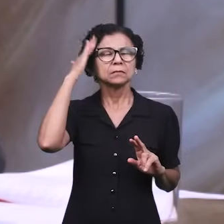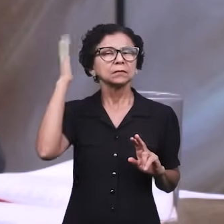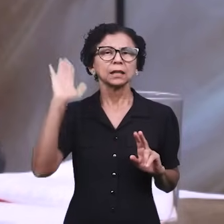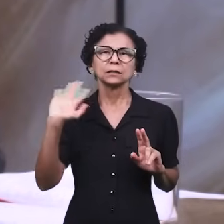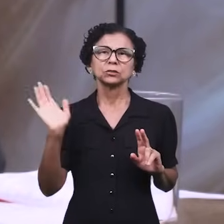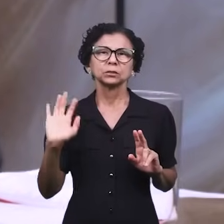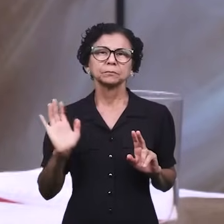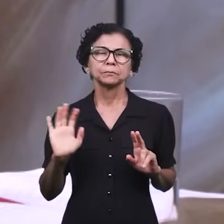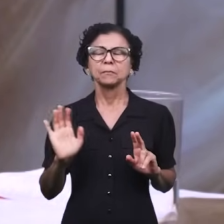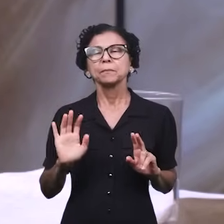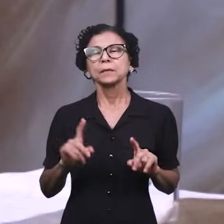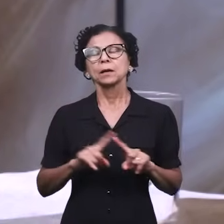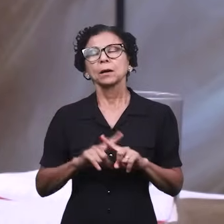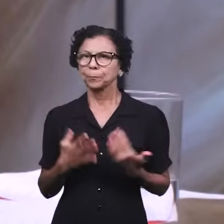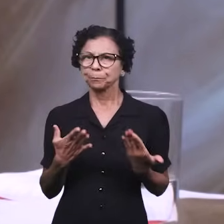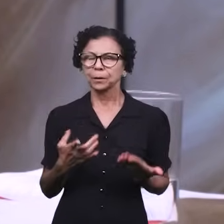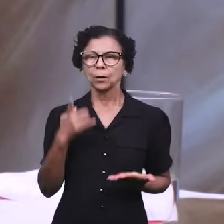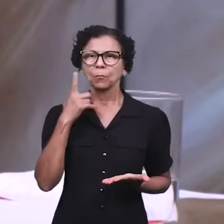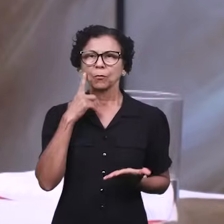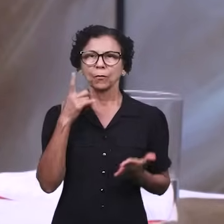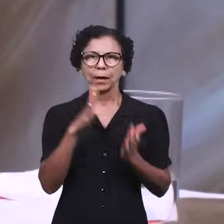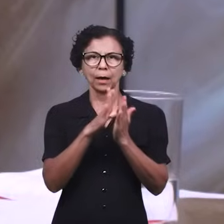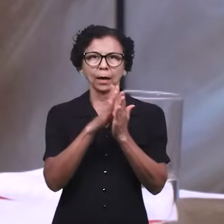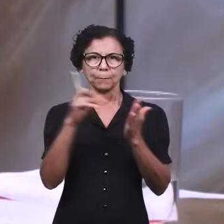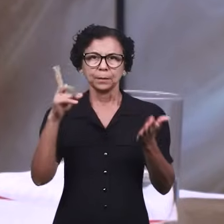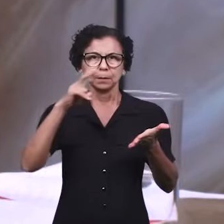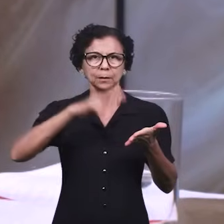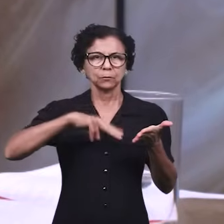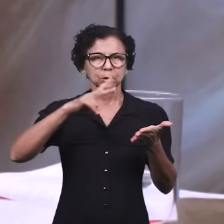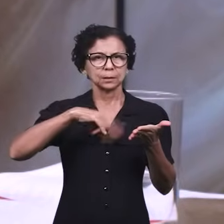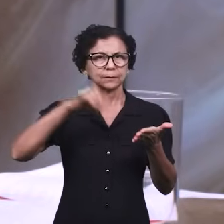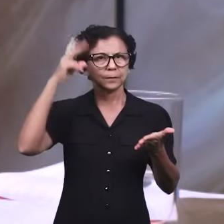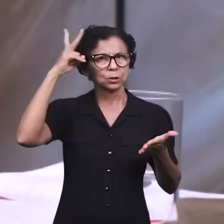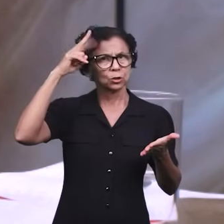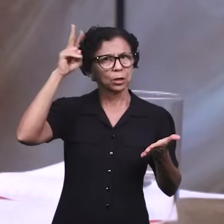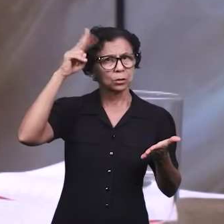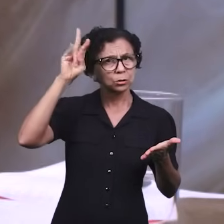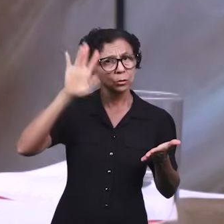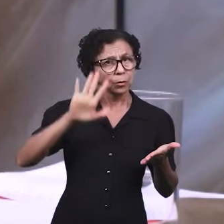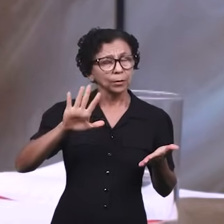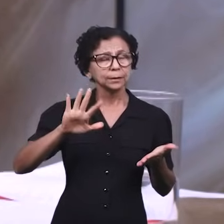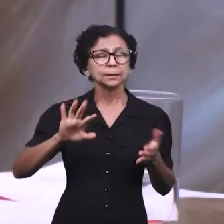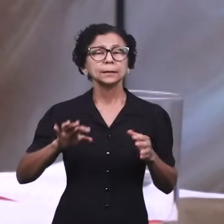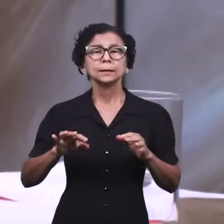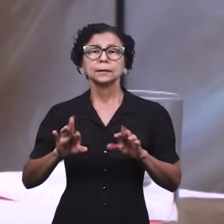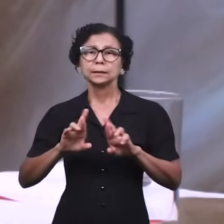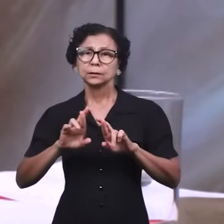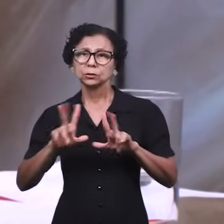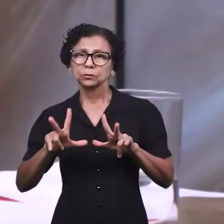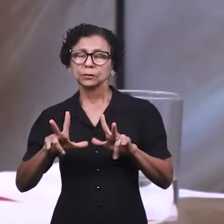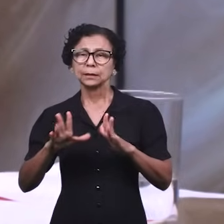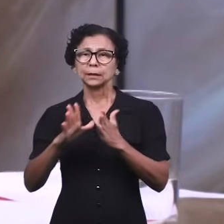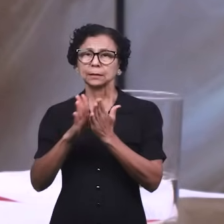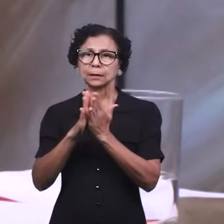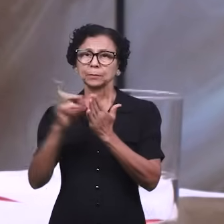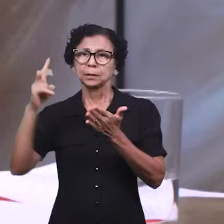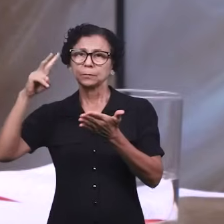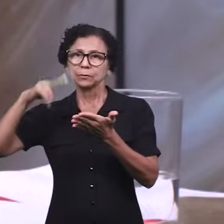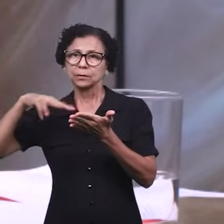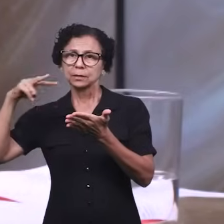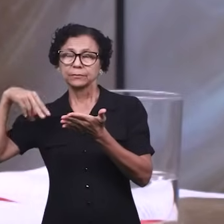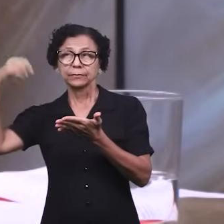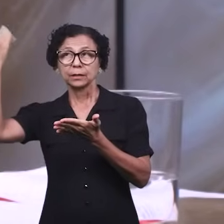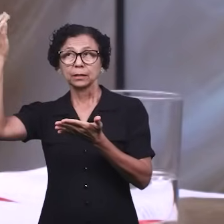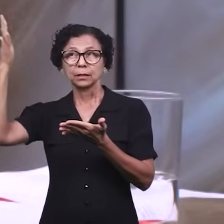divisor entre o que é a letra, que é obra criadora, e aquilo que o Espírito Santo dá vida, que é